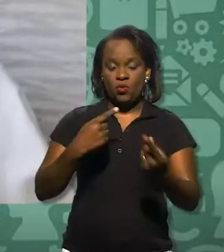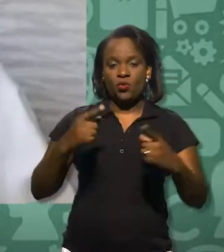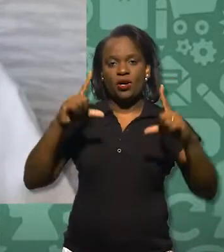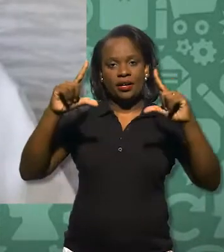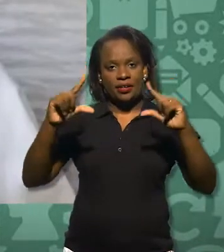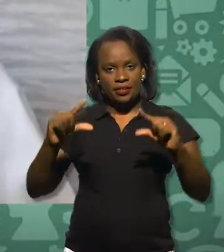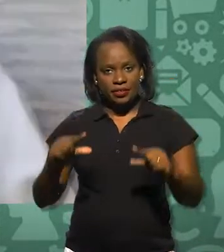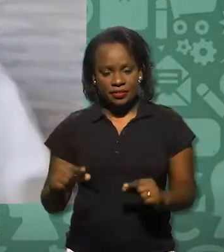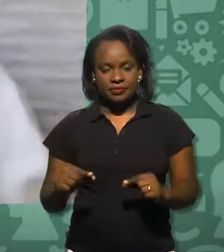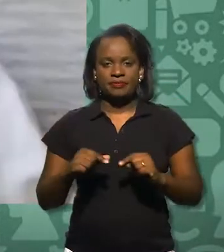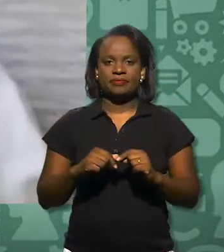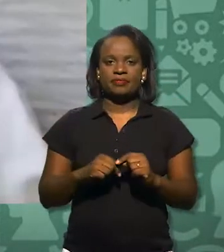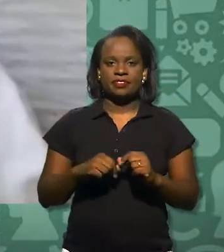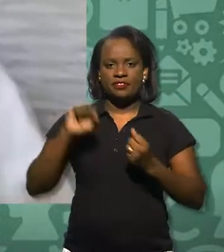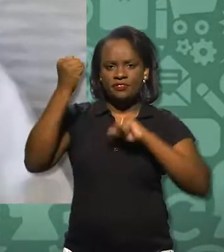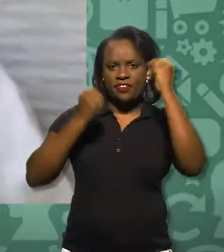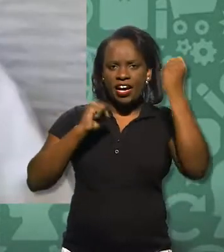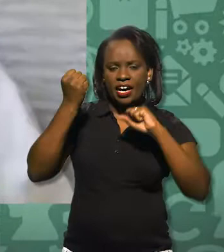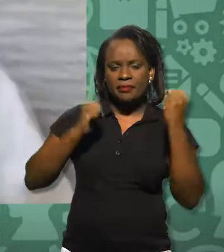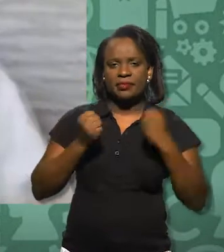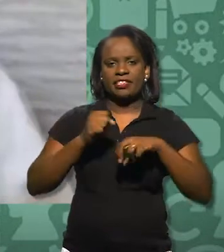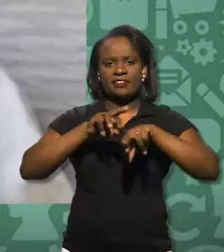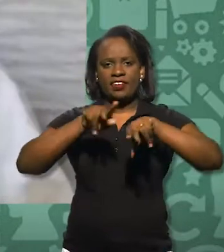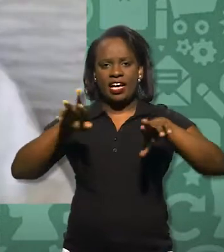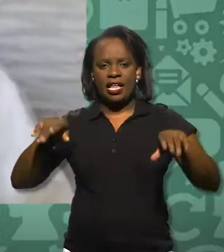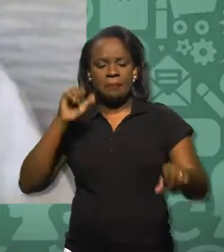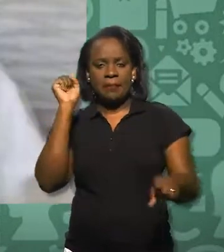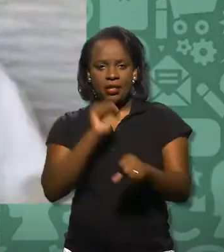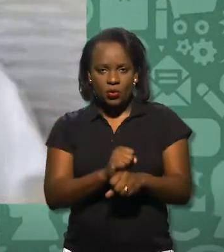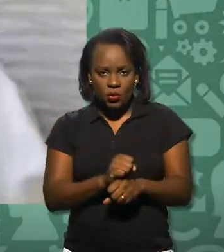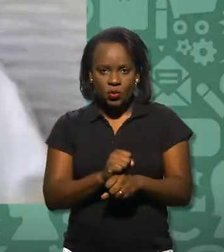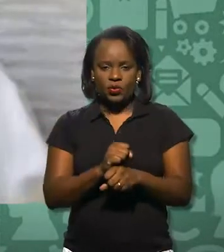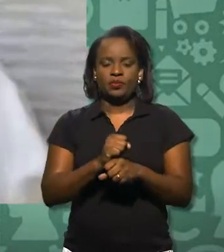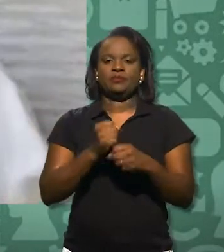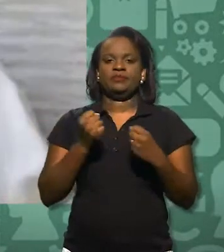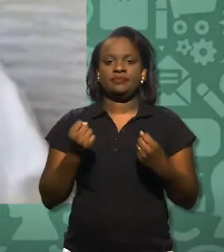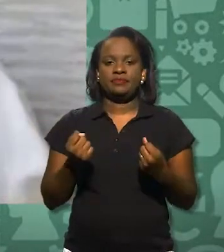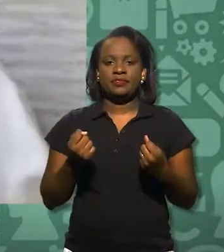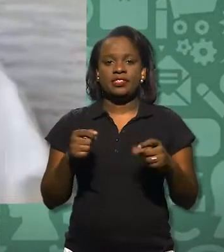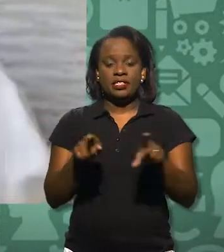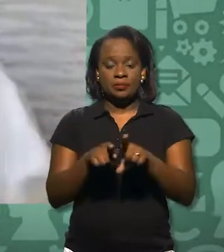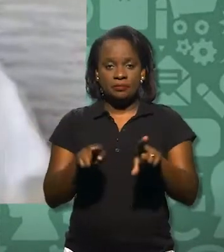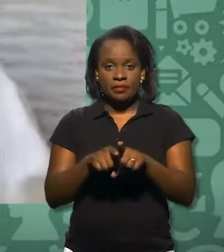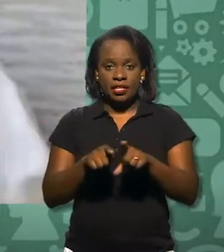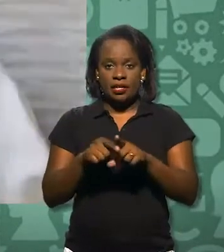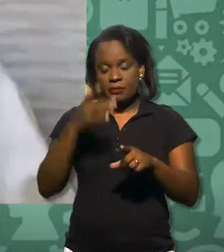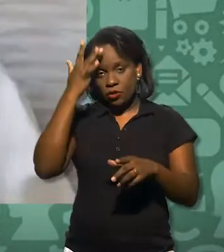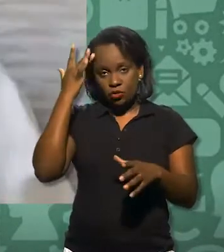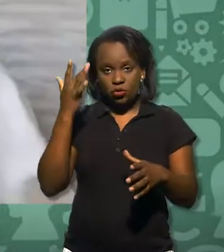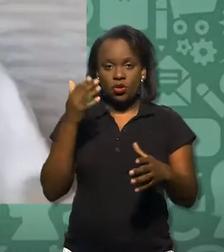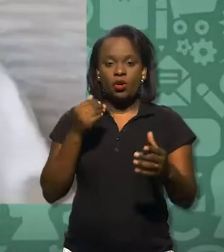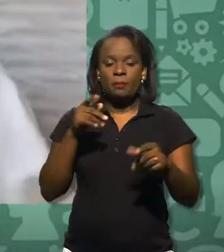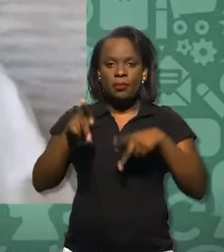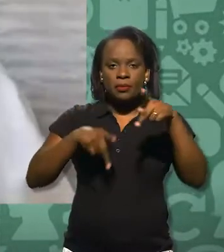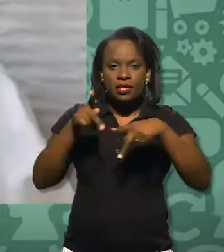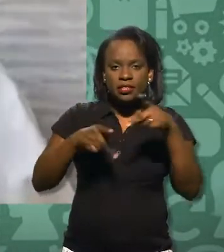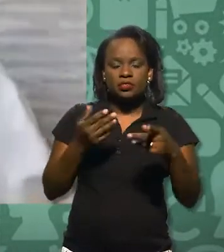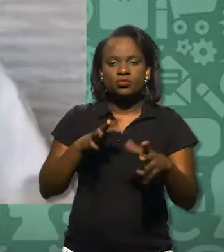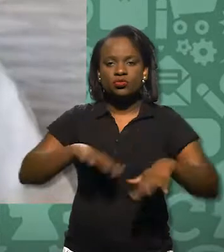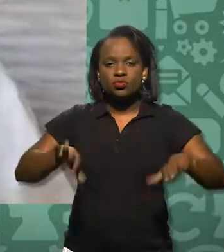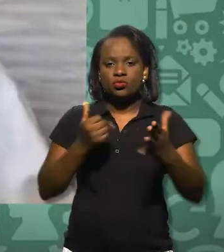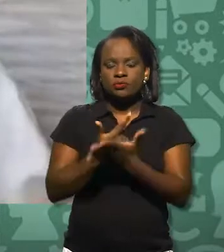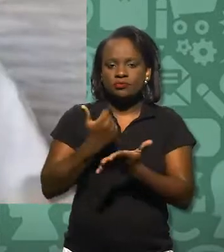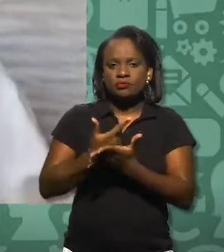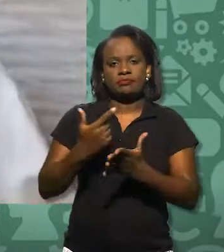carros circulando na terra, fábricas e indústrias literalmente pararam as máquinas e a forma de consumo da